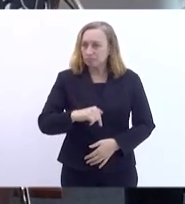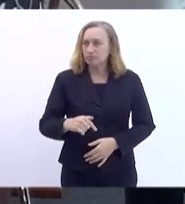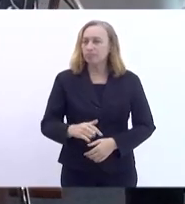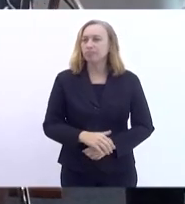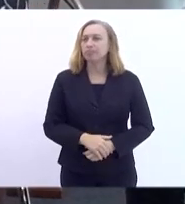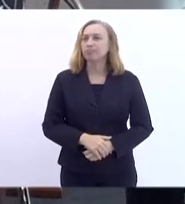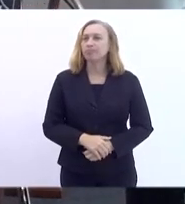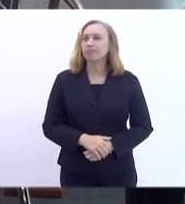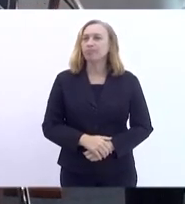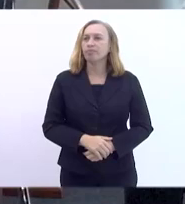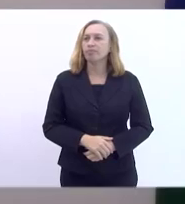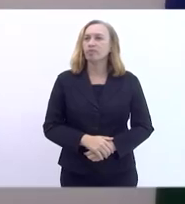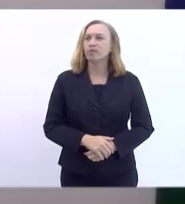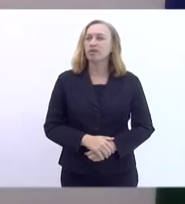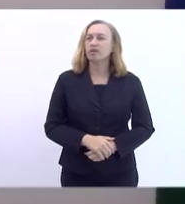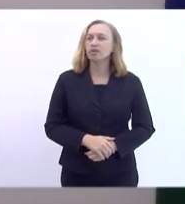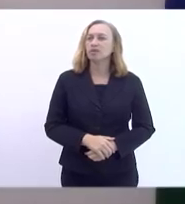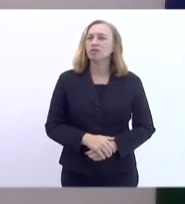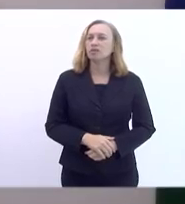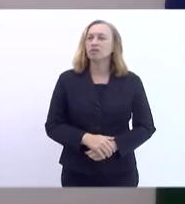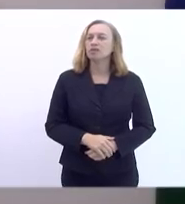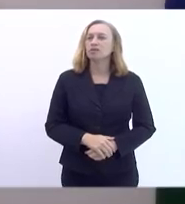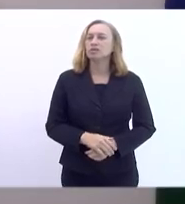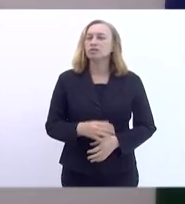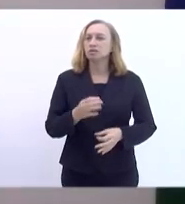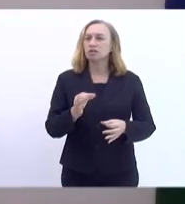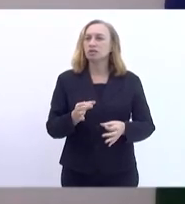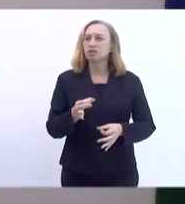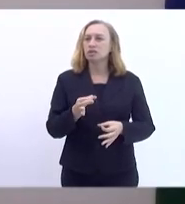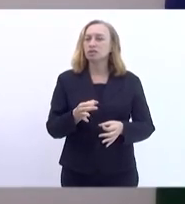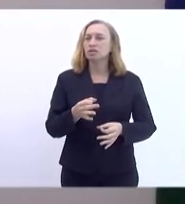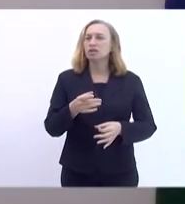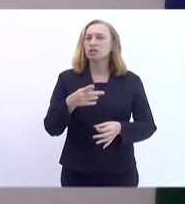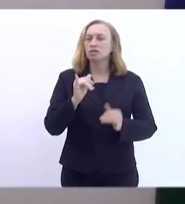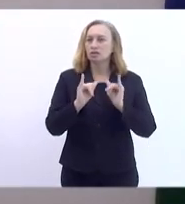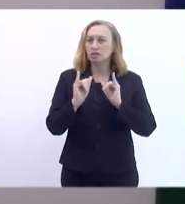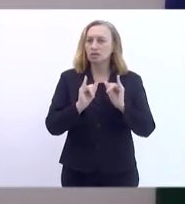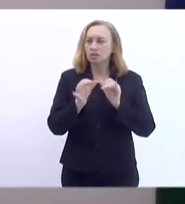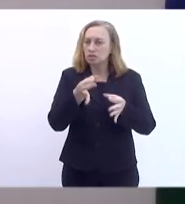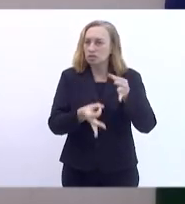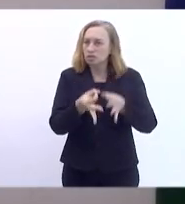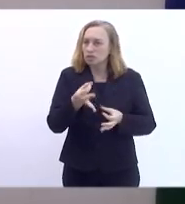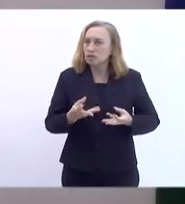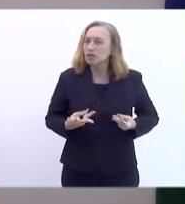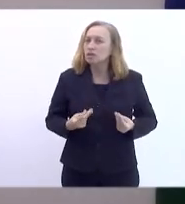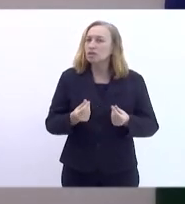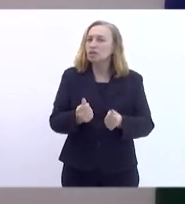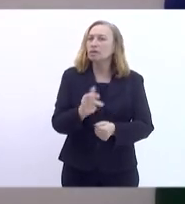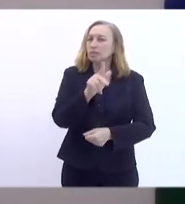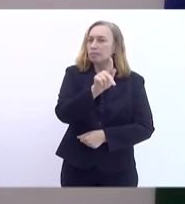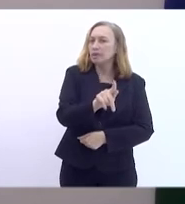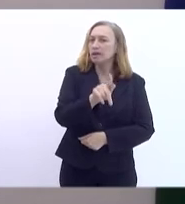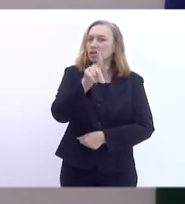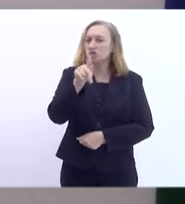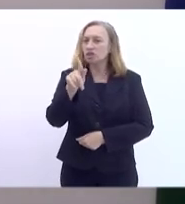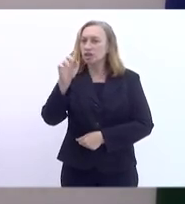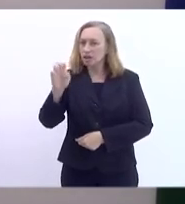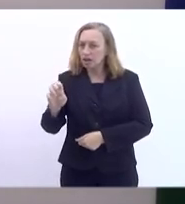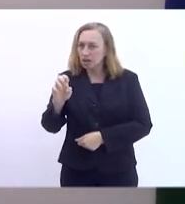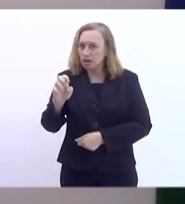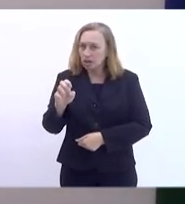fazer da formato jurídico para e sensibilizar a peji para a